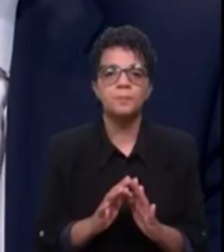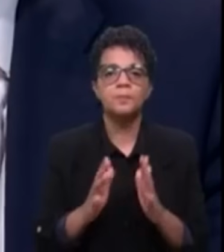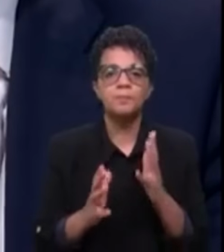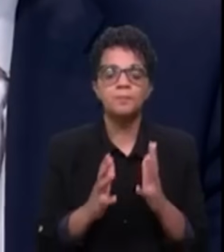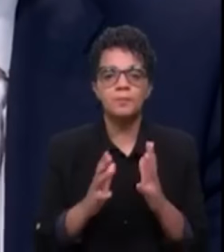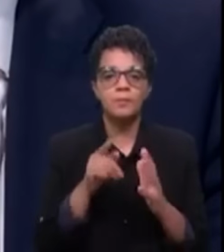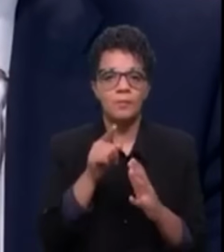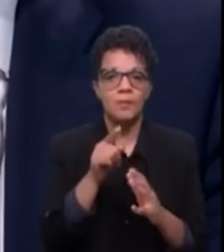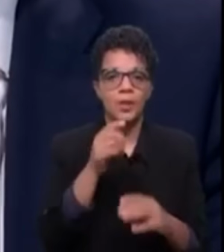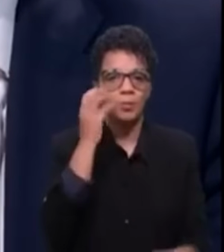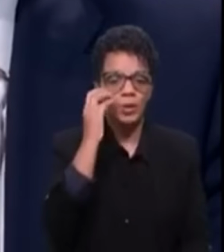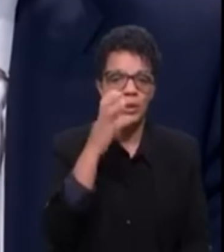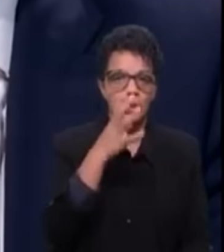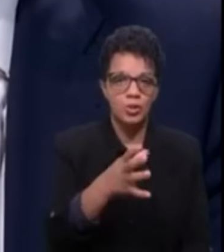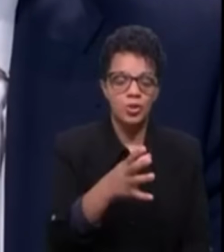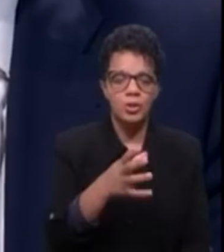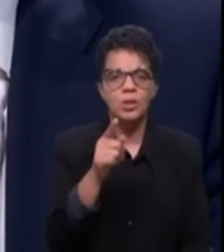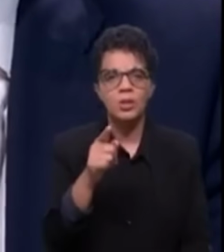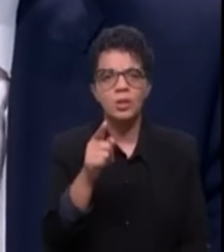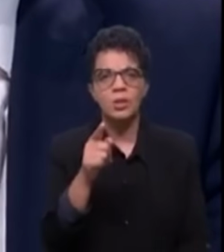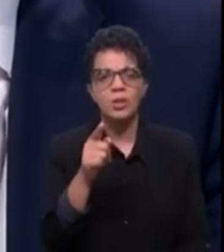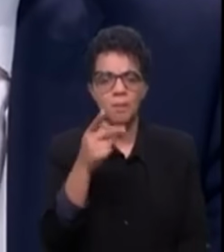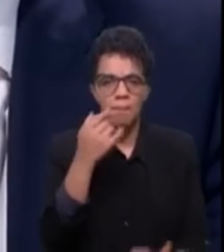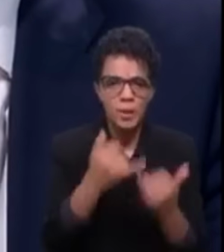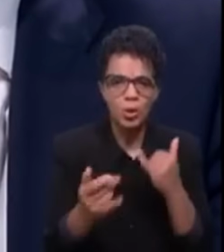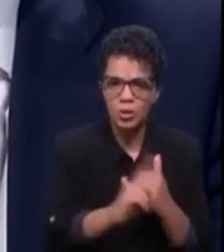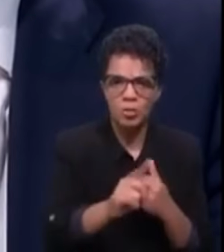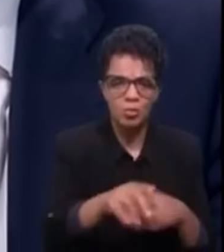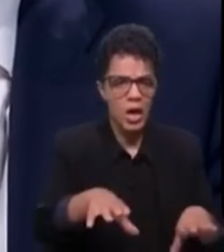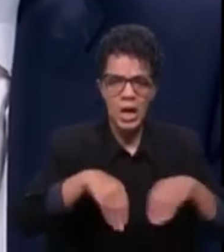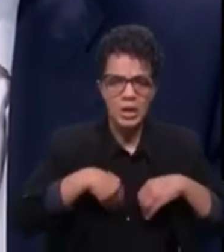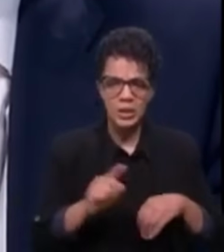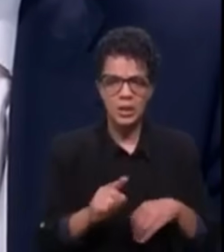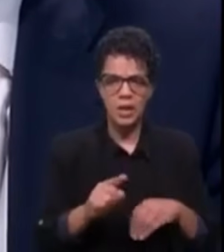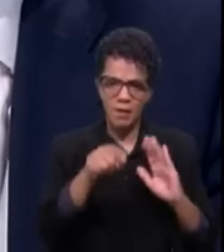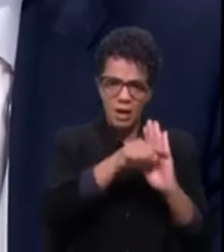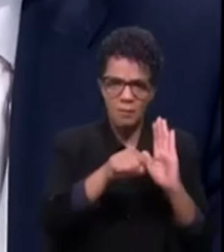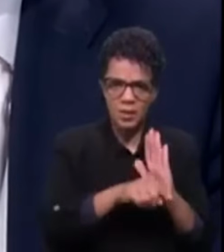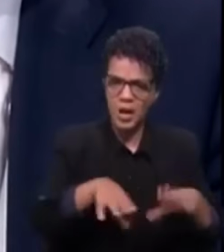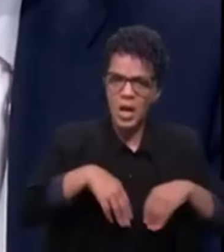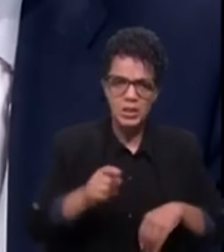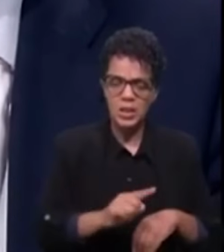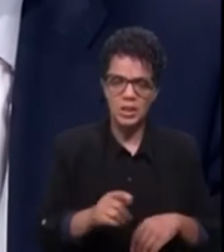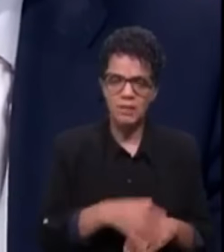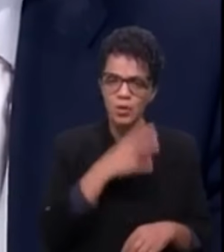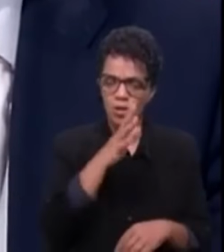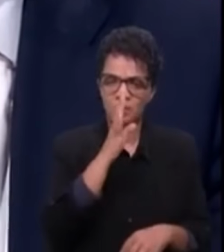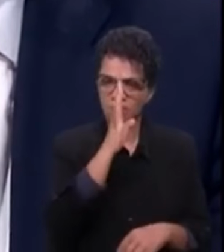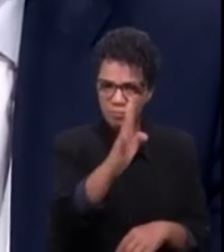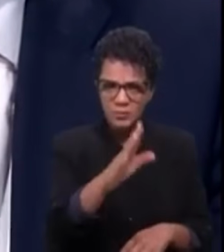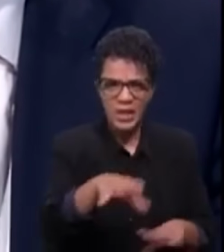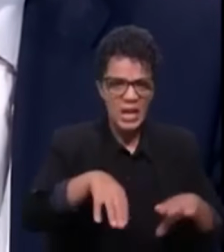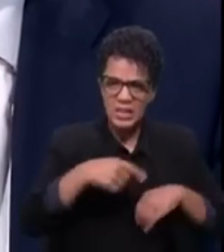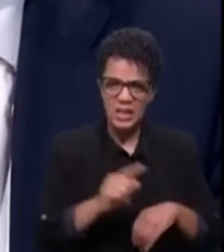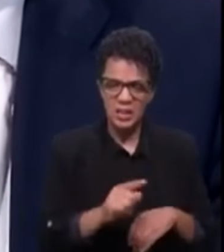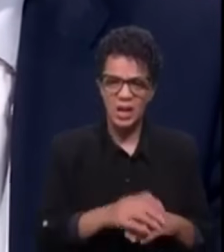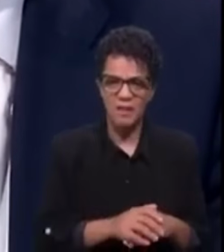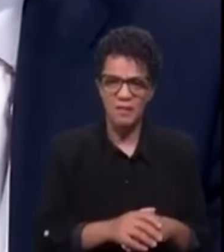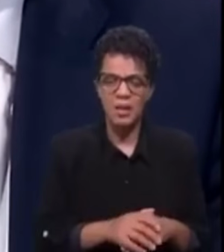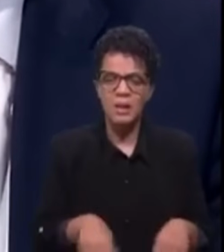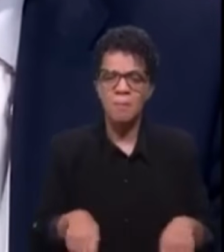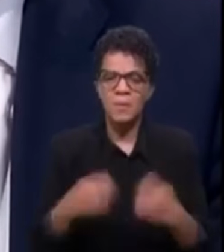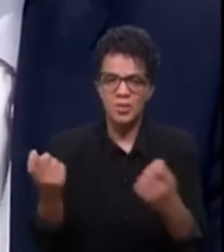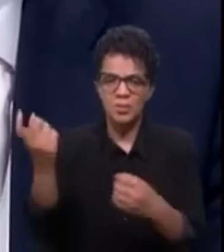rel considera perigosa Não não é perigosa esta aqui é inaceitável mesmo e eu digo isso com toda a franqueza é inaceitável permitir a filiação